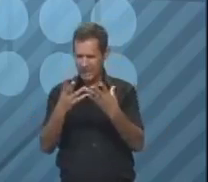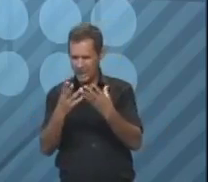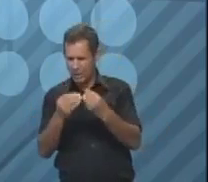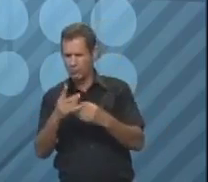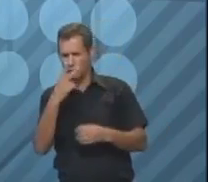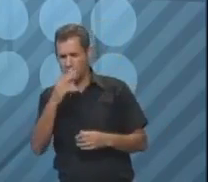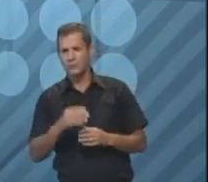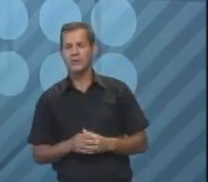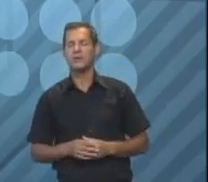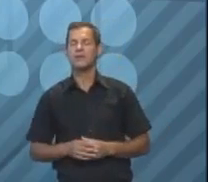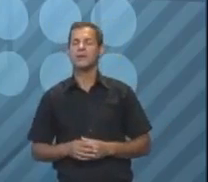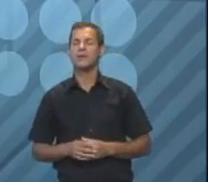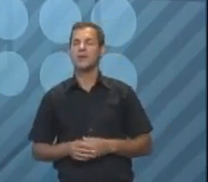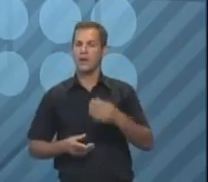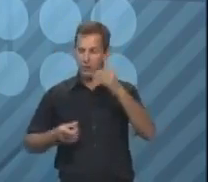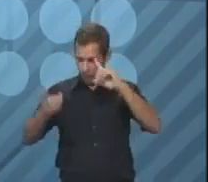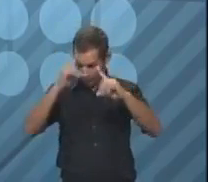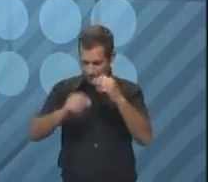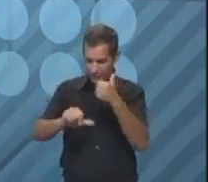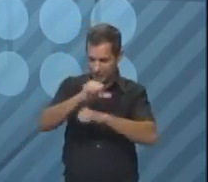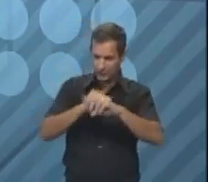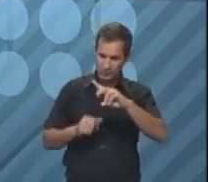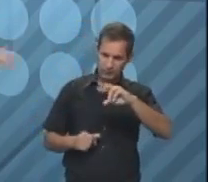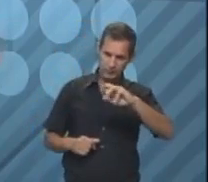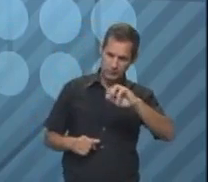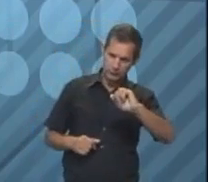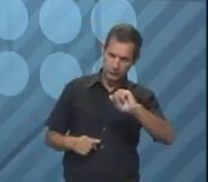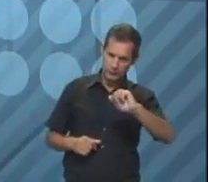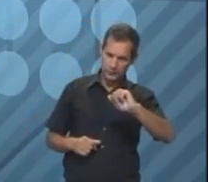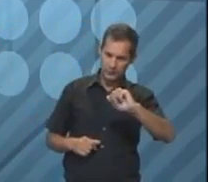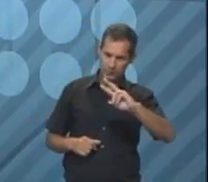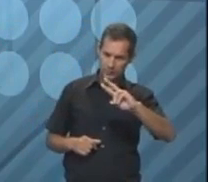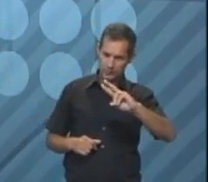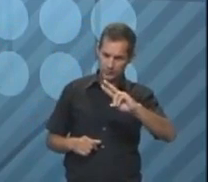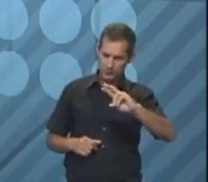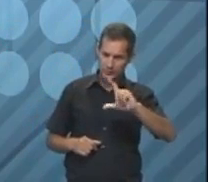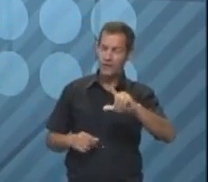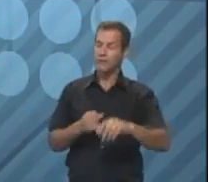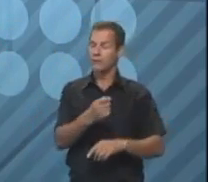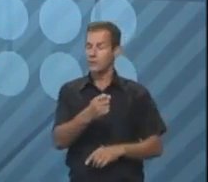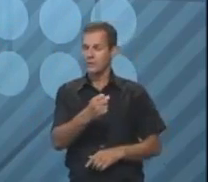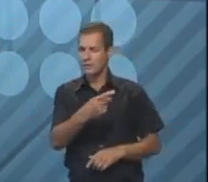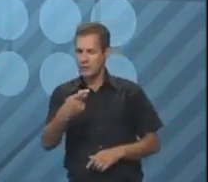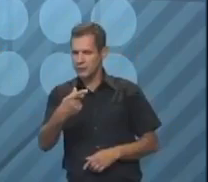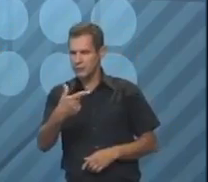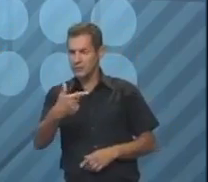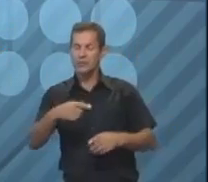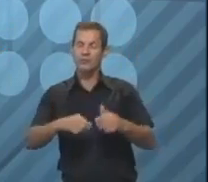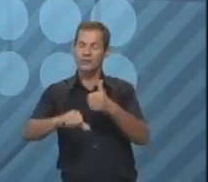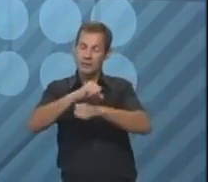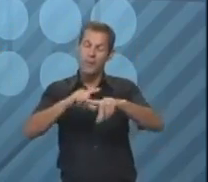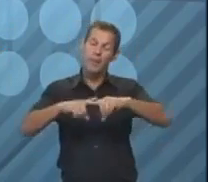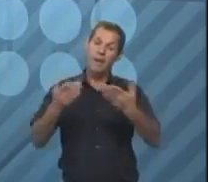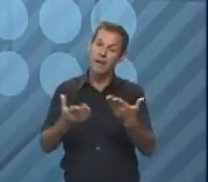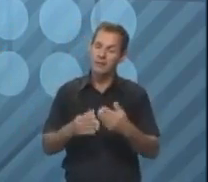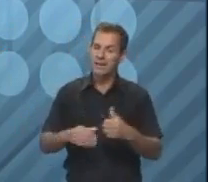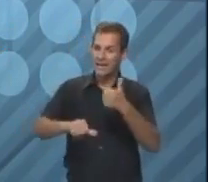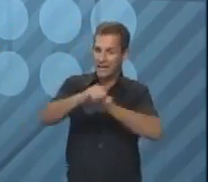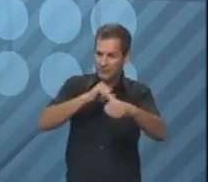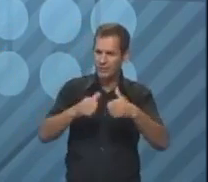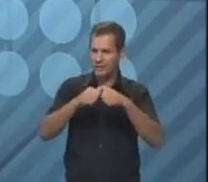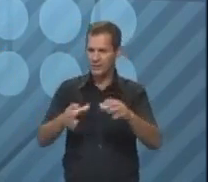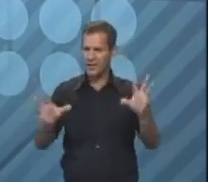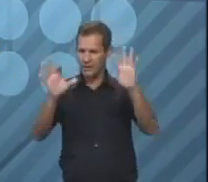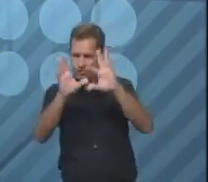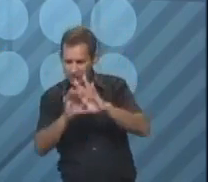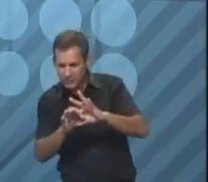muito parecida com a ideia da mudança de variável, que a gente viu na SP2. Você vai fazer uma mudança, só que agora essa mudança ela